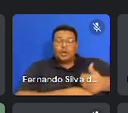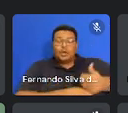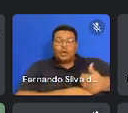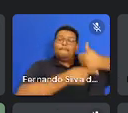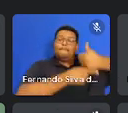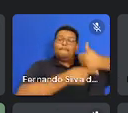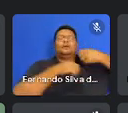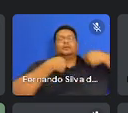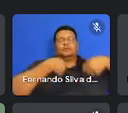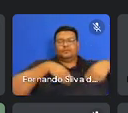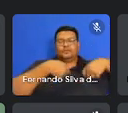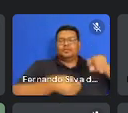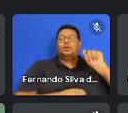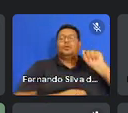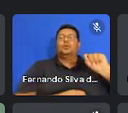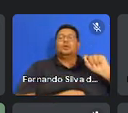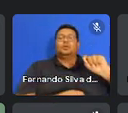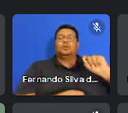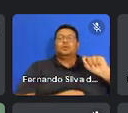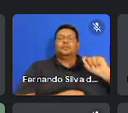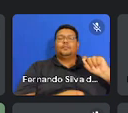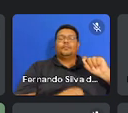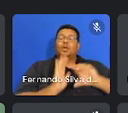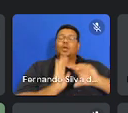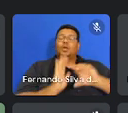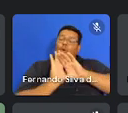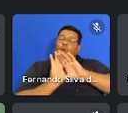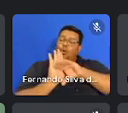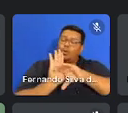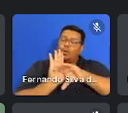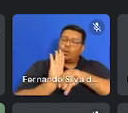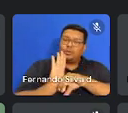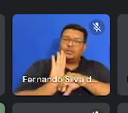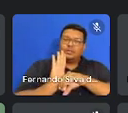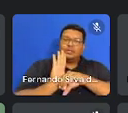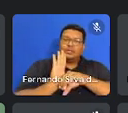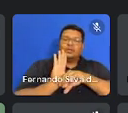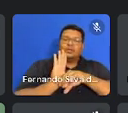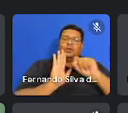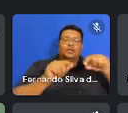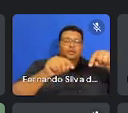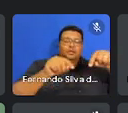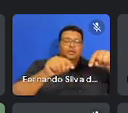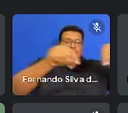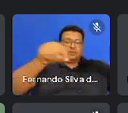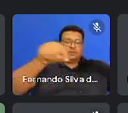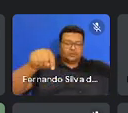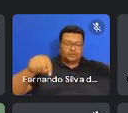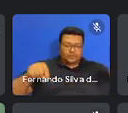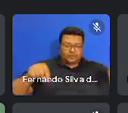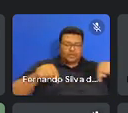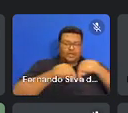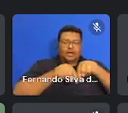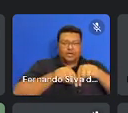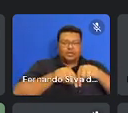precisa é o conceito da área de um quadrado. Área de quadrado.